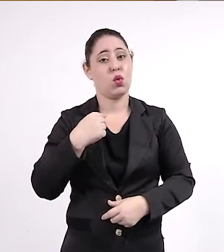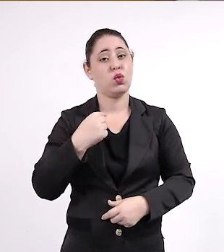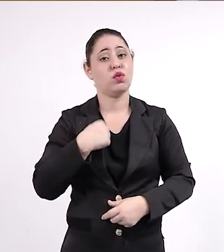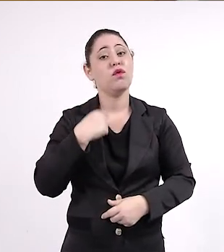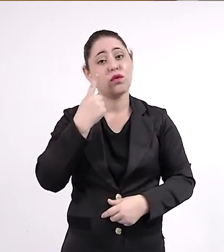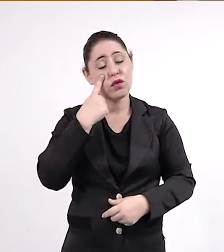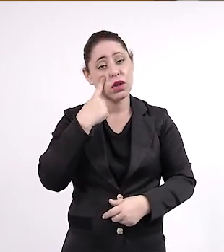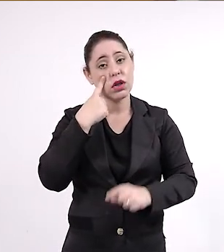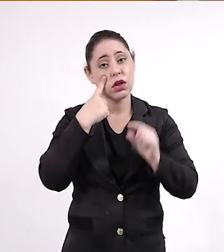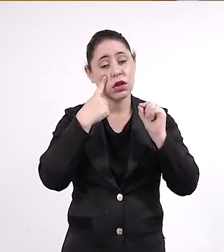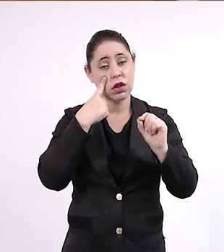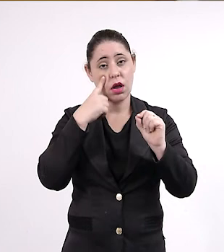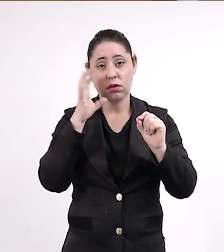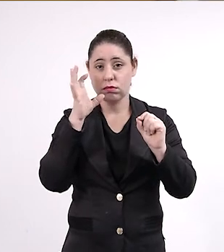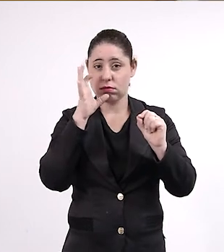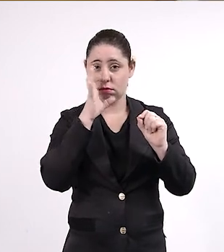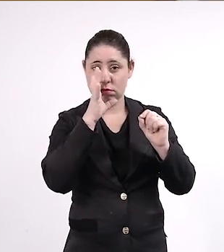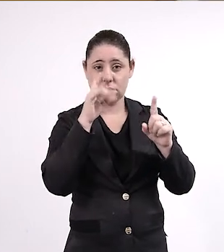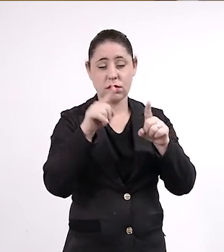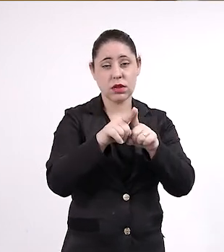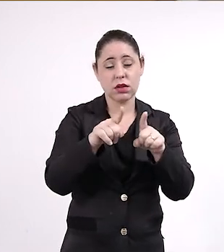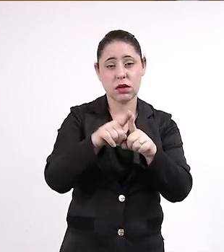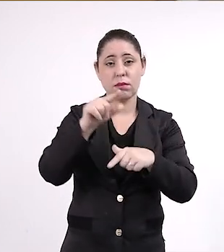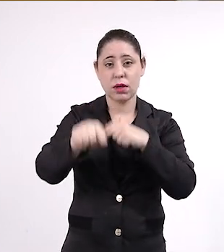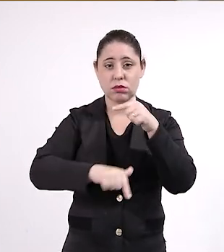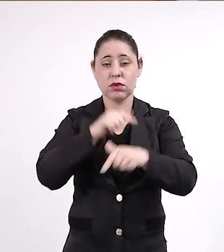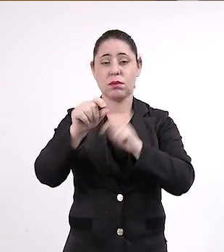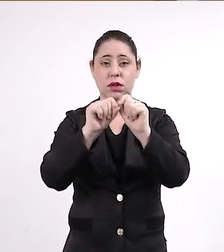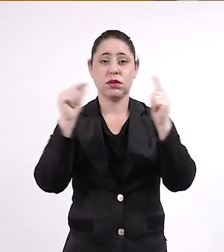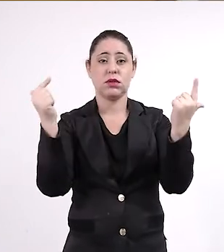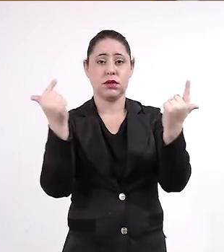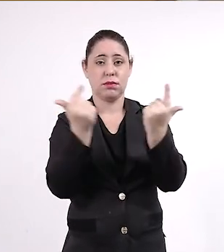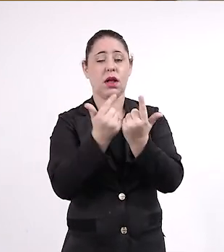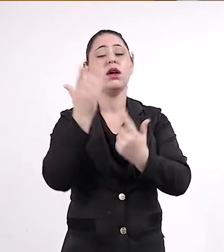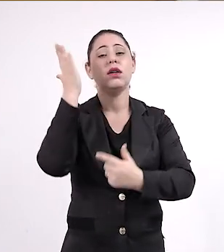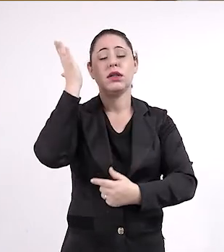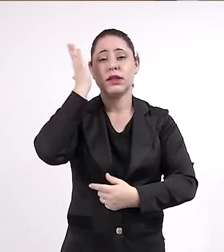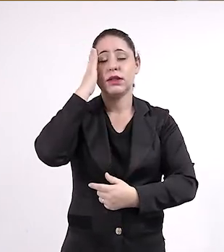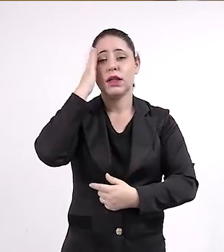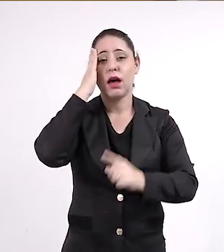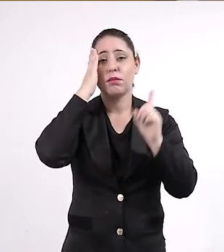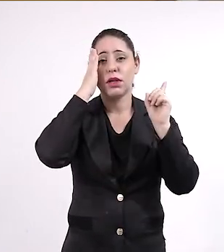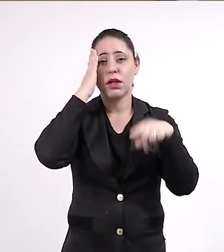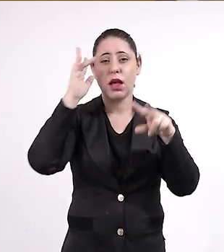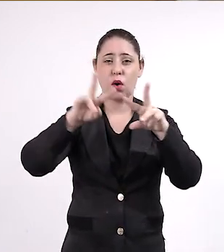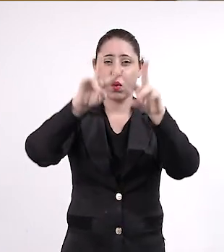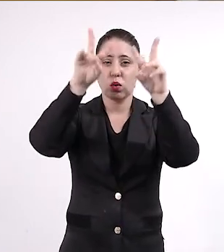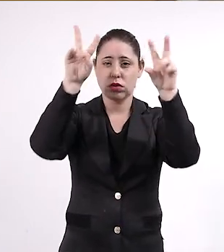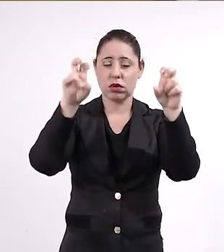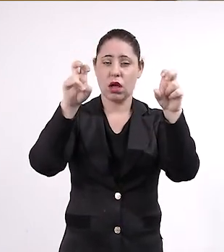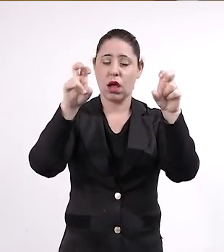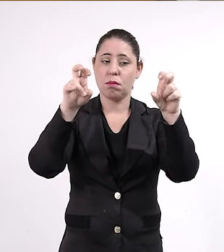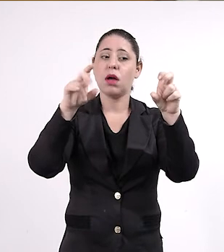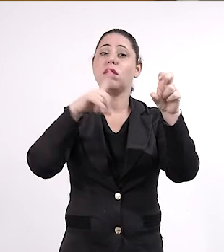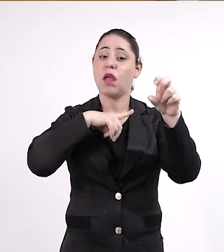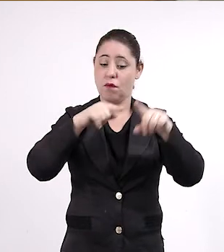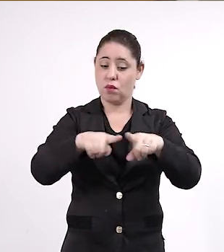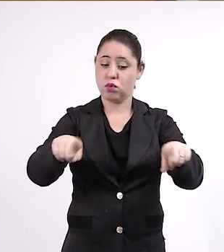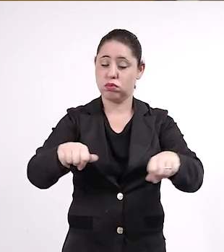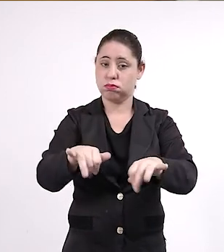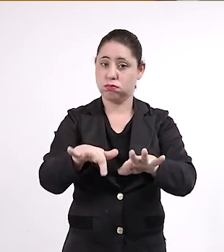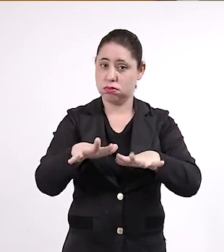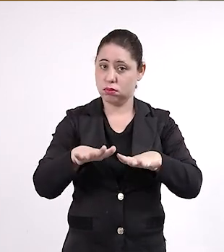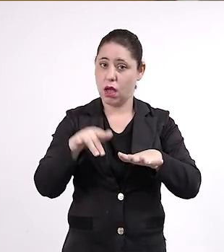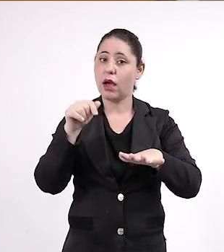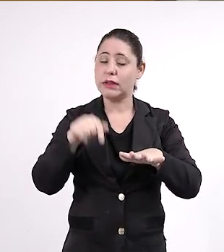Eu e todo mundo que acompanha os trabalhos aqui da Assembleia Legislativa sabe que esse tema repercutiu aqui no plenário